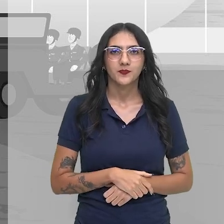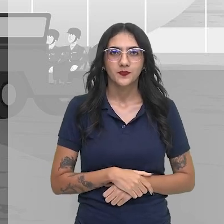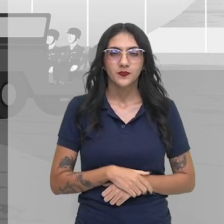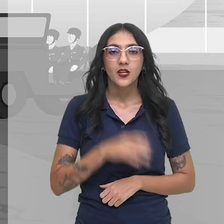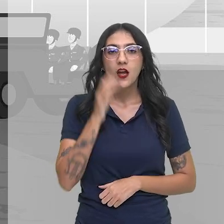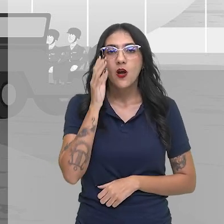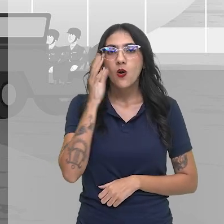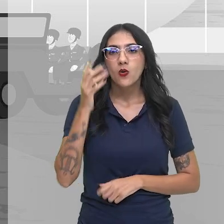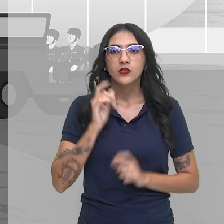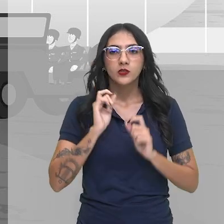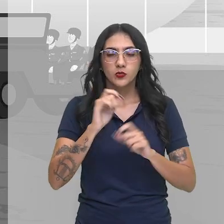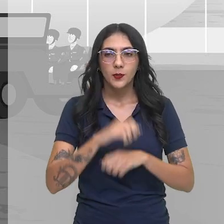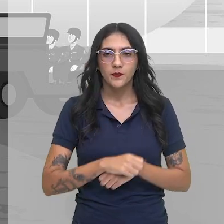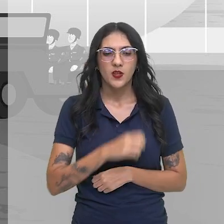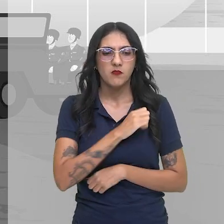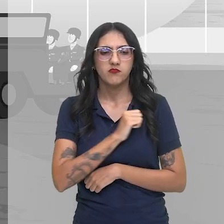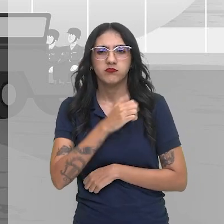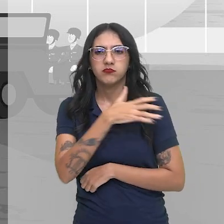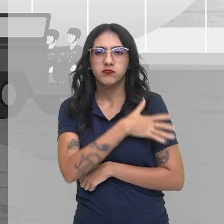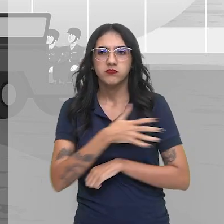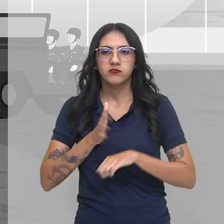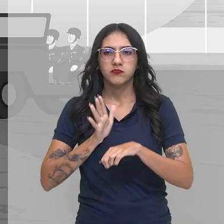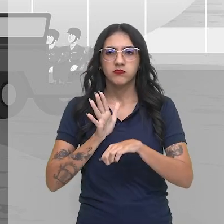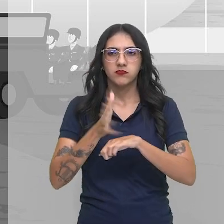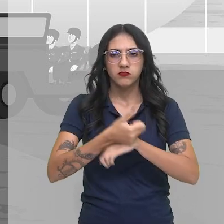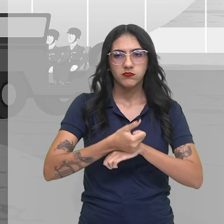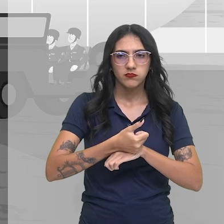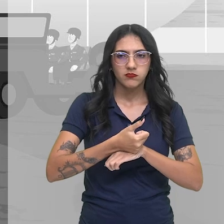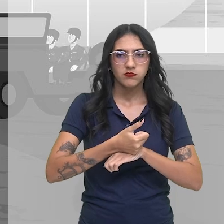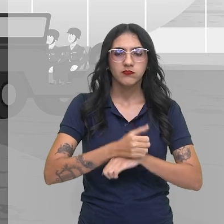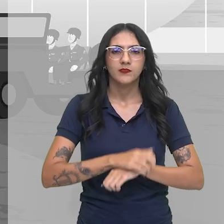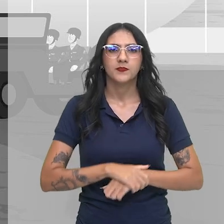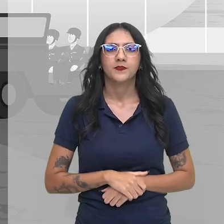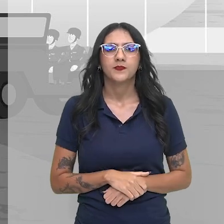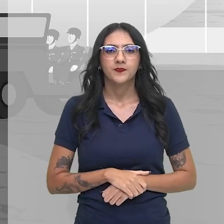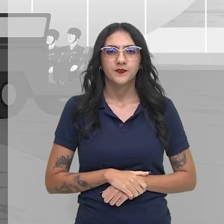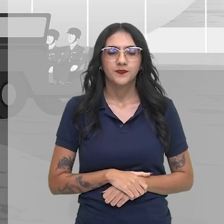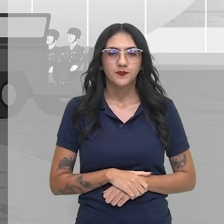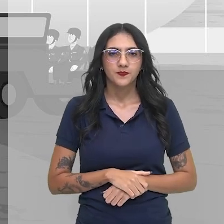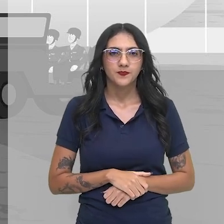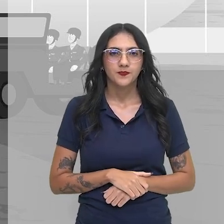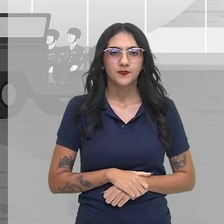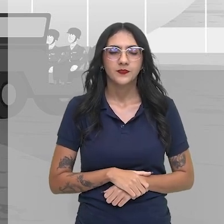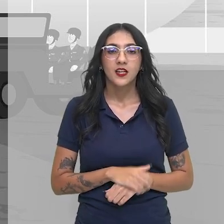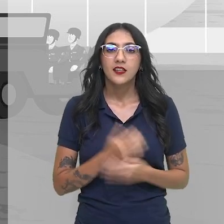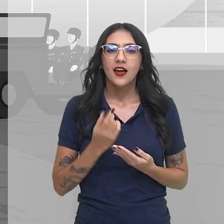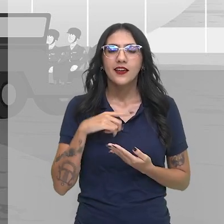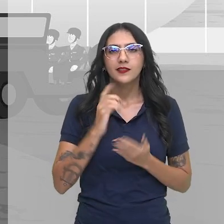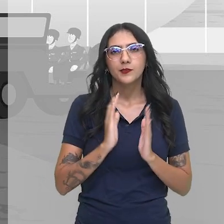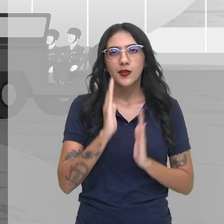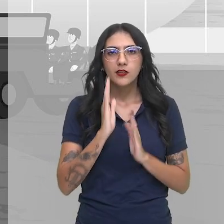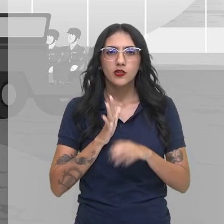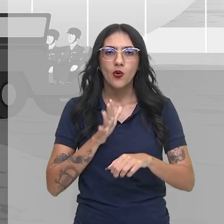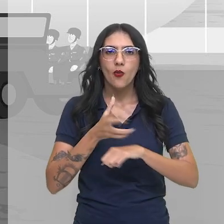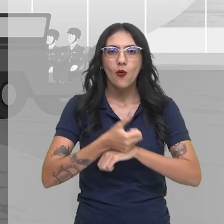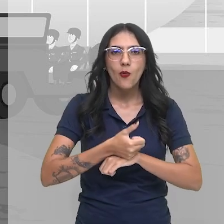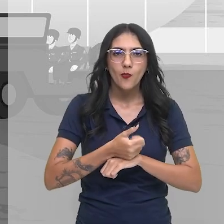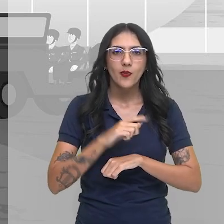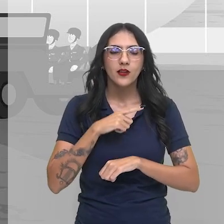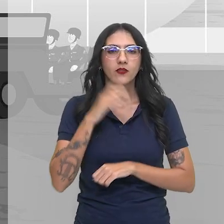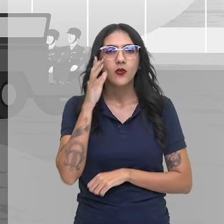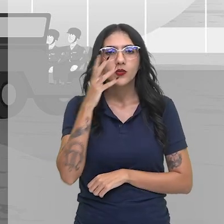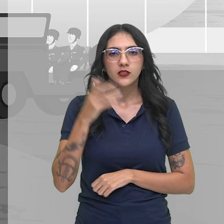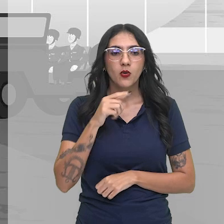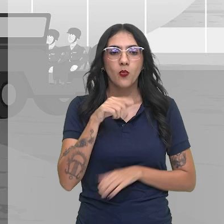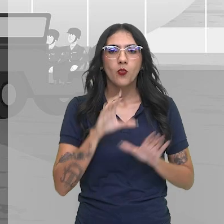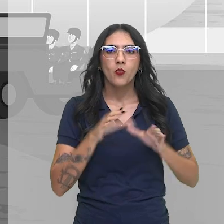houve o que a gente vai chamar de golpe militar. E a partir daí, através do argumento utilizado, os militares